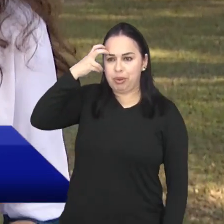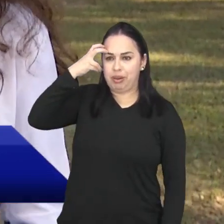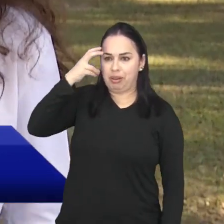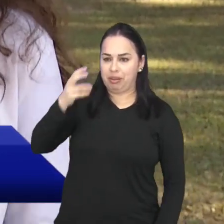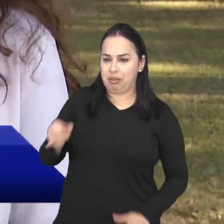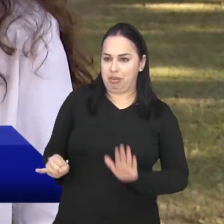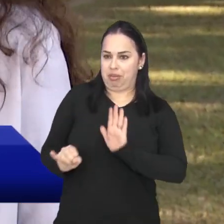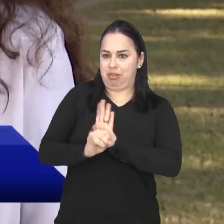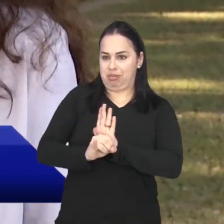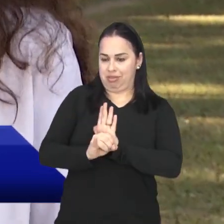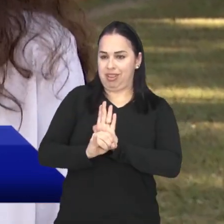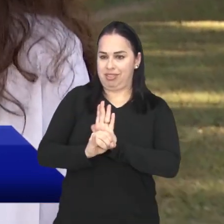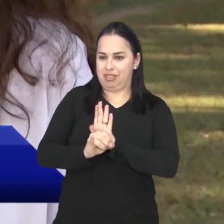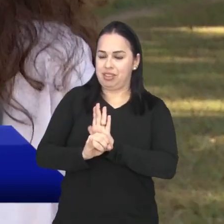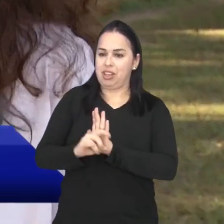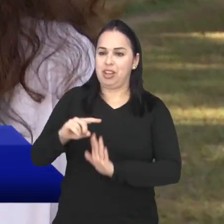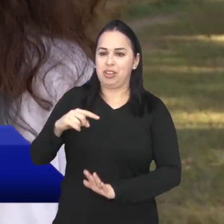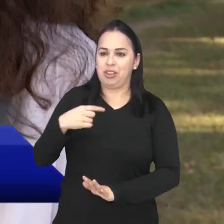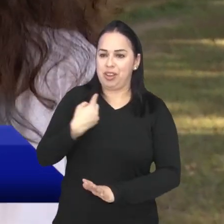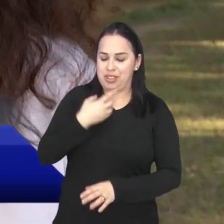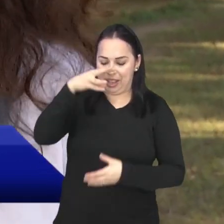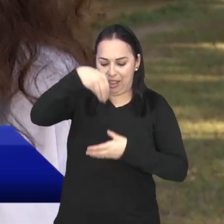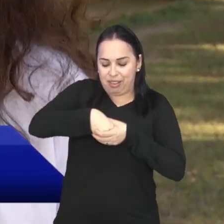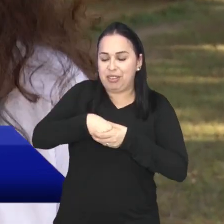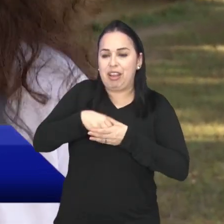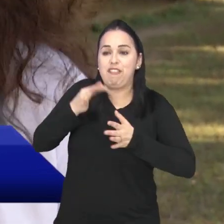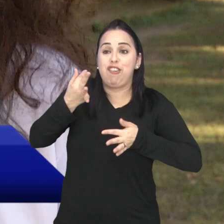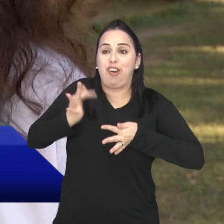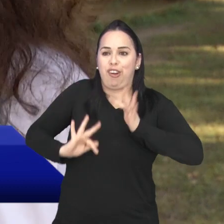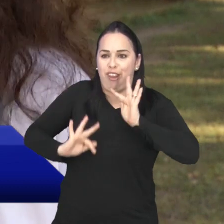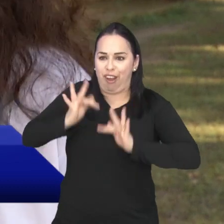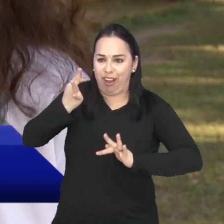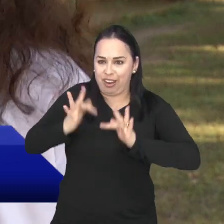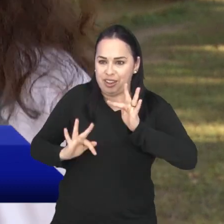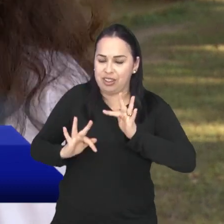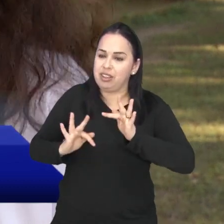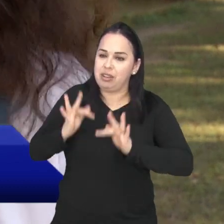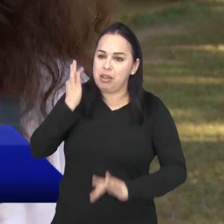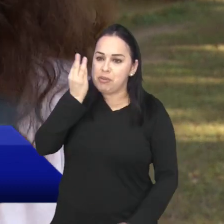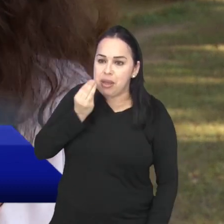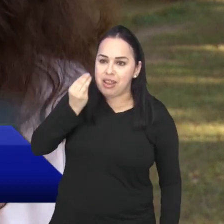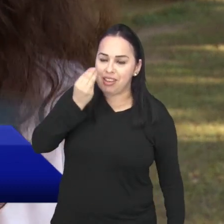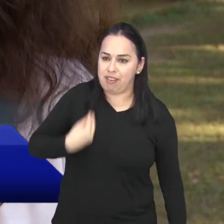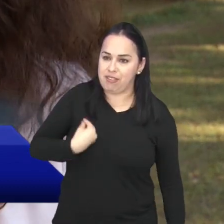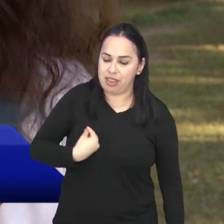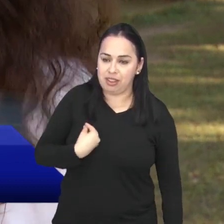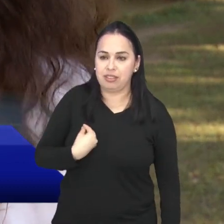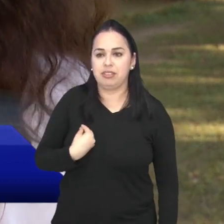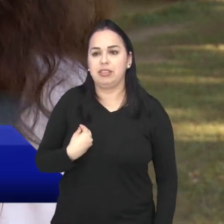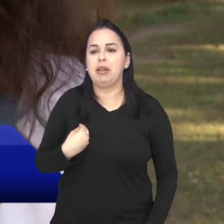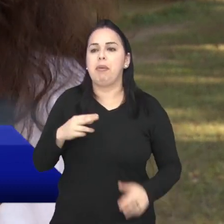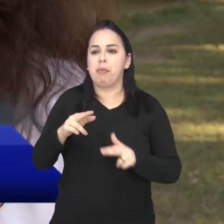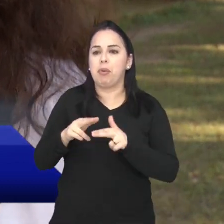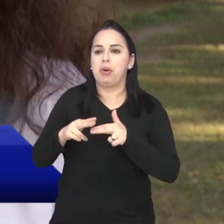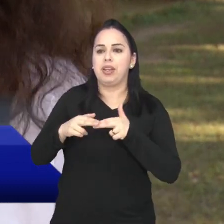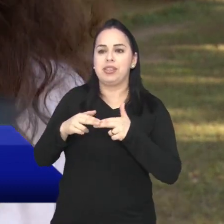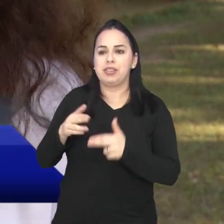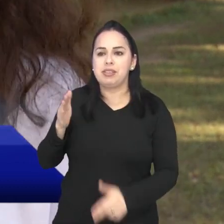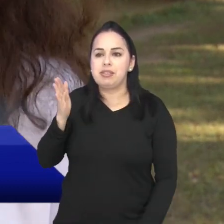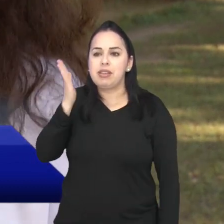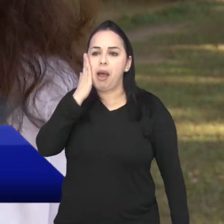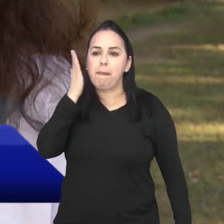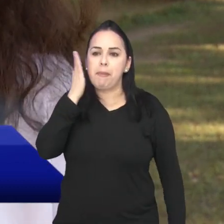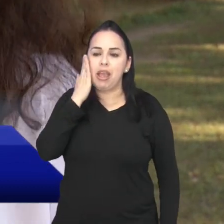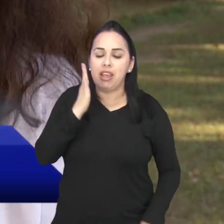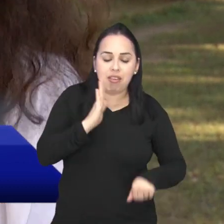consigo na sua cultura espontânea. Todos nós somos portadores de folclore na própria vida, né? Então, a ideia de falar de